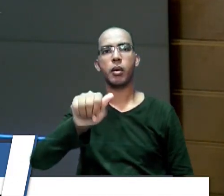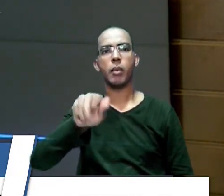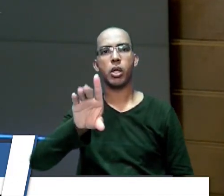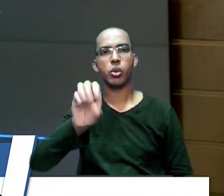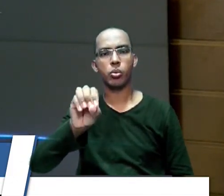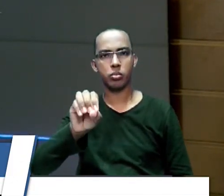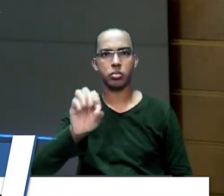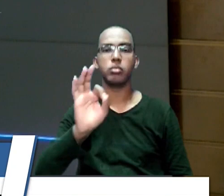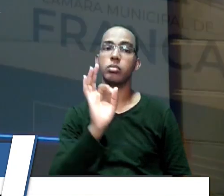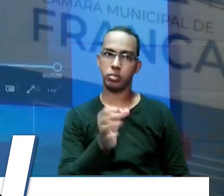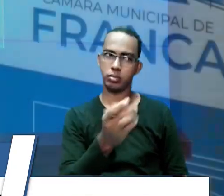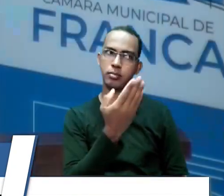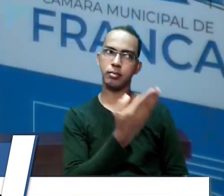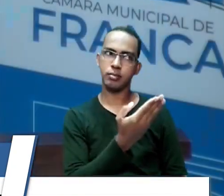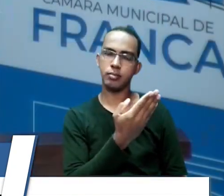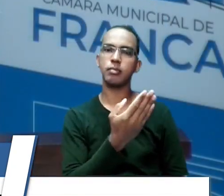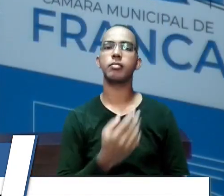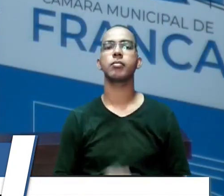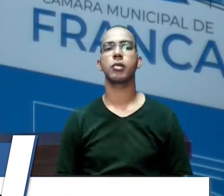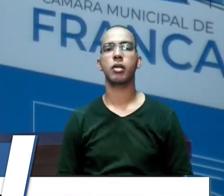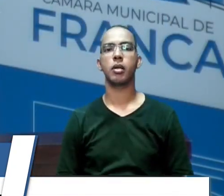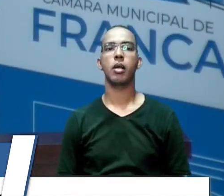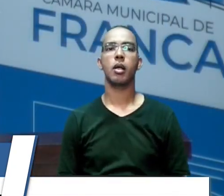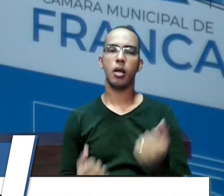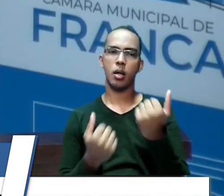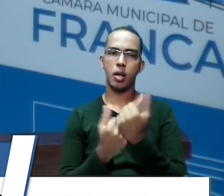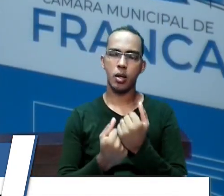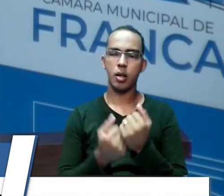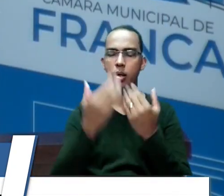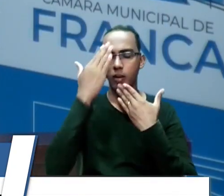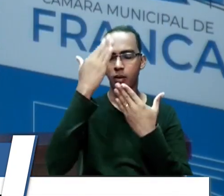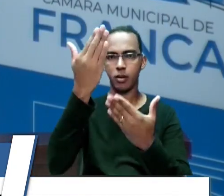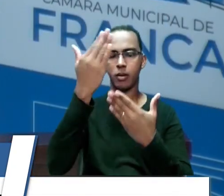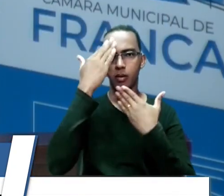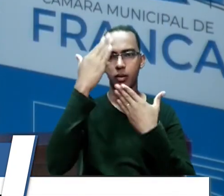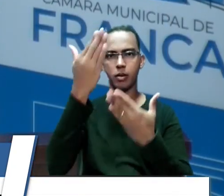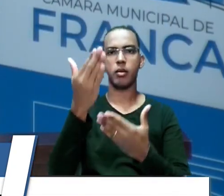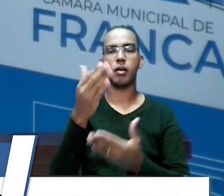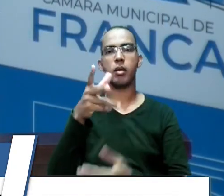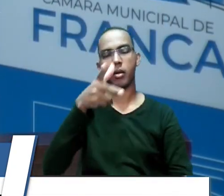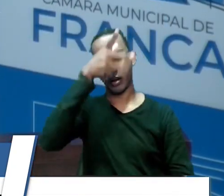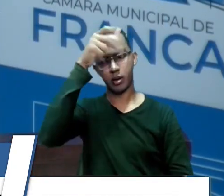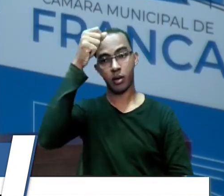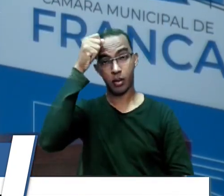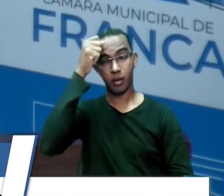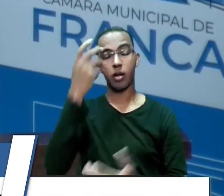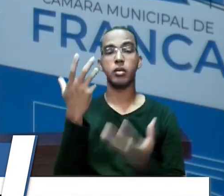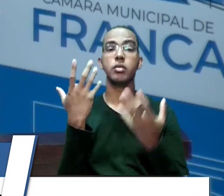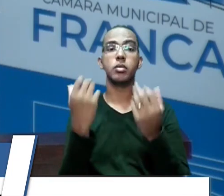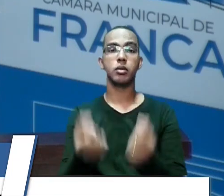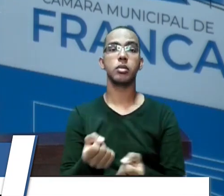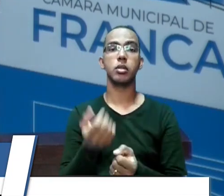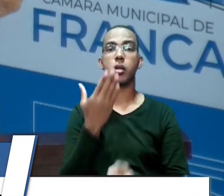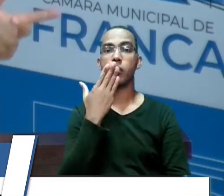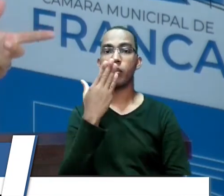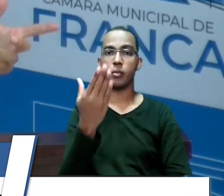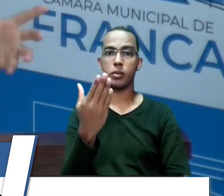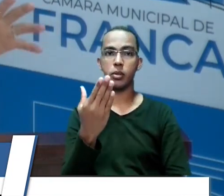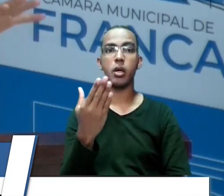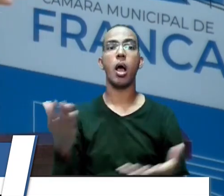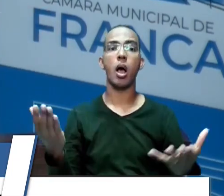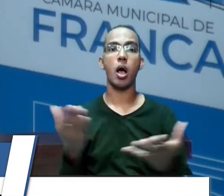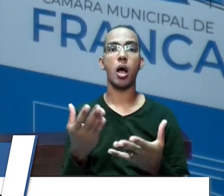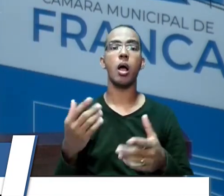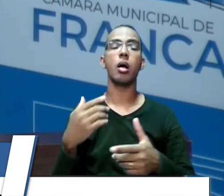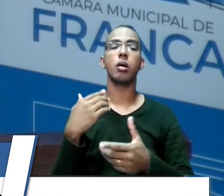deixo aqui, reforço aqui meus agradecimentos ao prefeito por ter atendido essa demanda e agora estaremos trabalhando